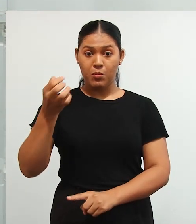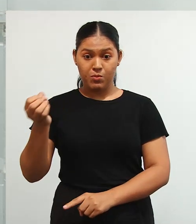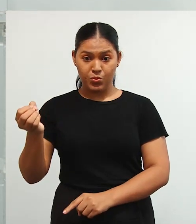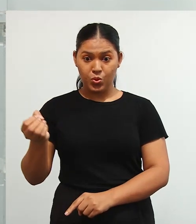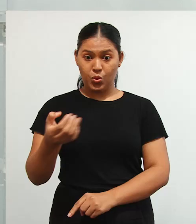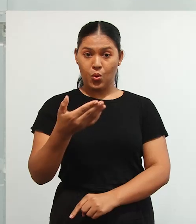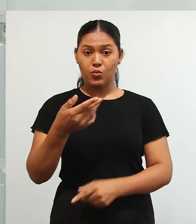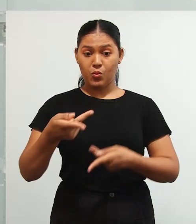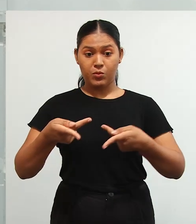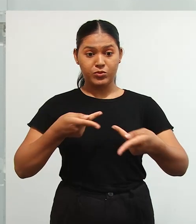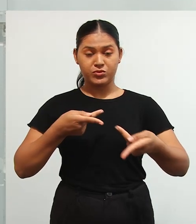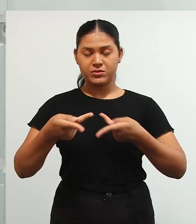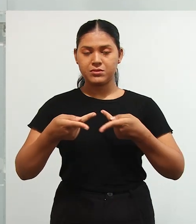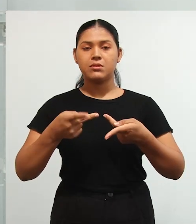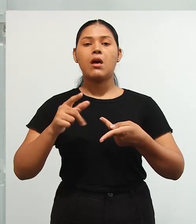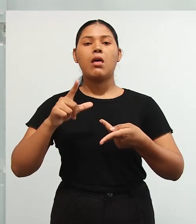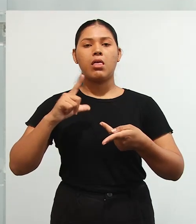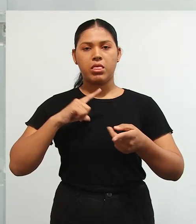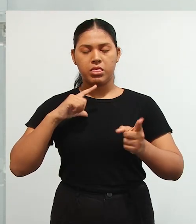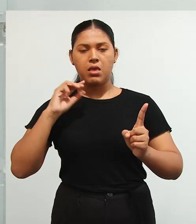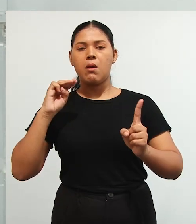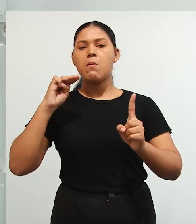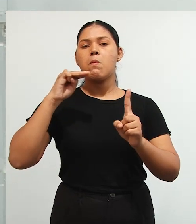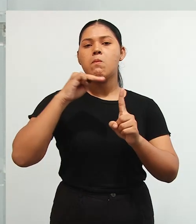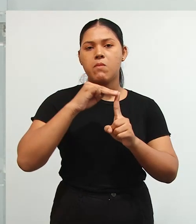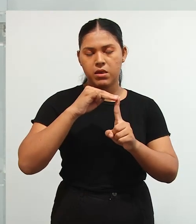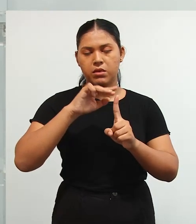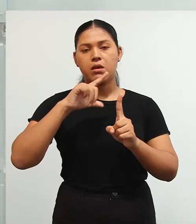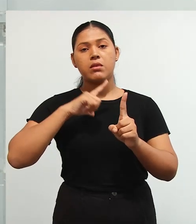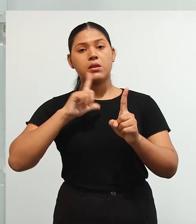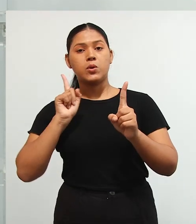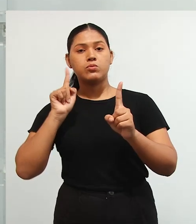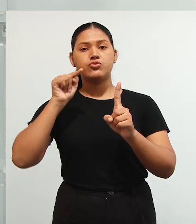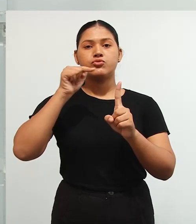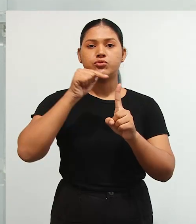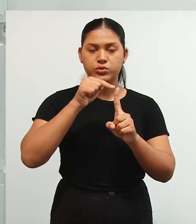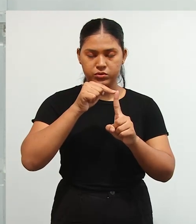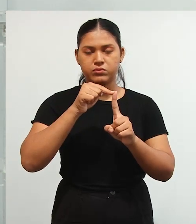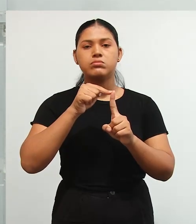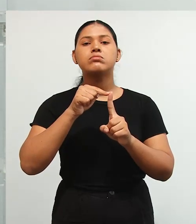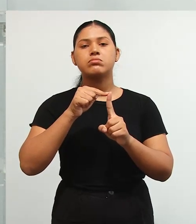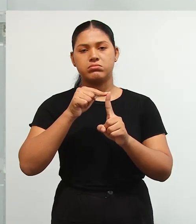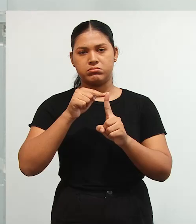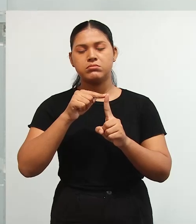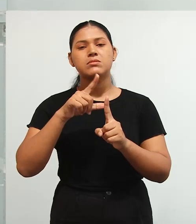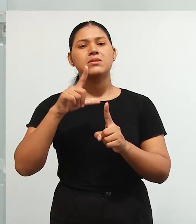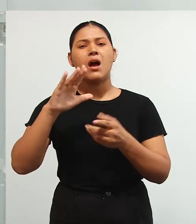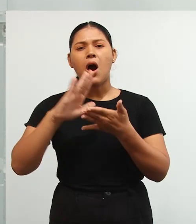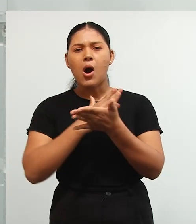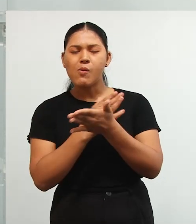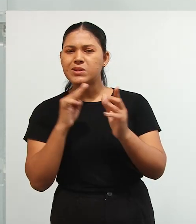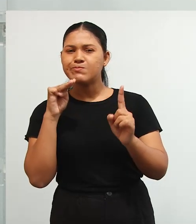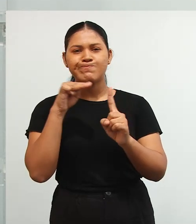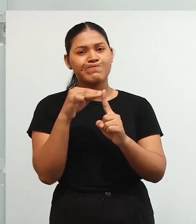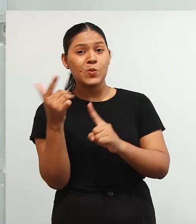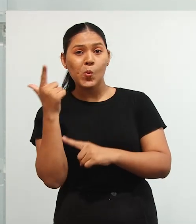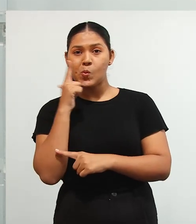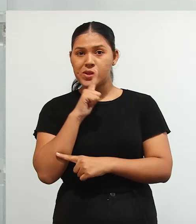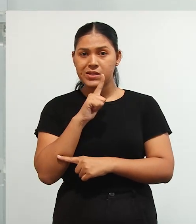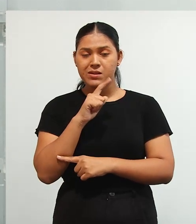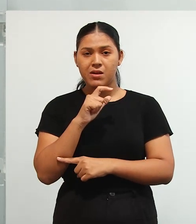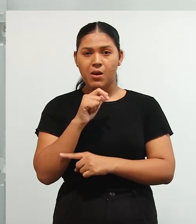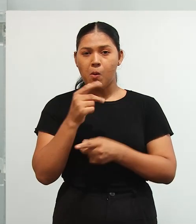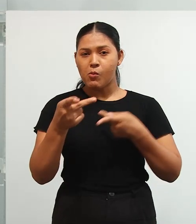bastante grande, uma vez que as metas não cumpridas provavelmente serão rebatidas para o